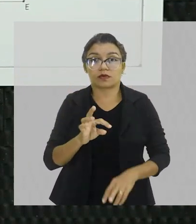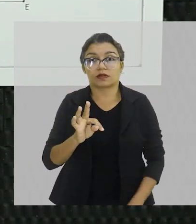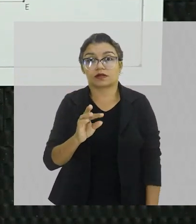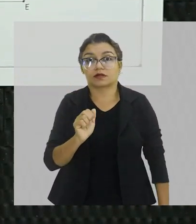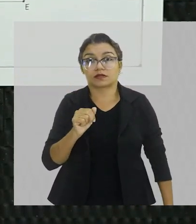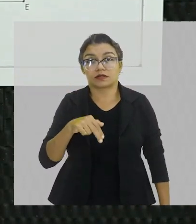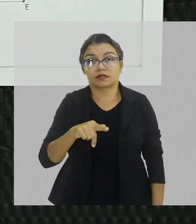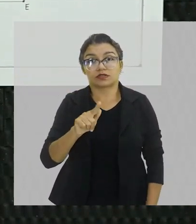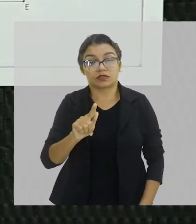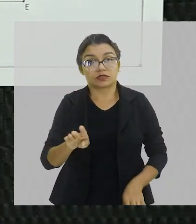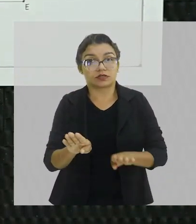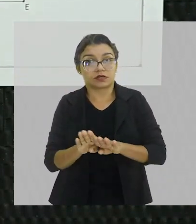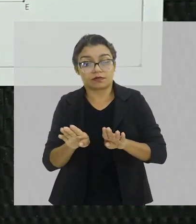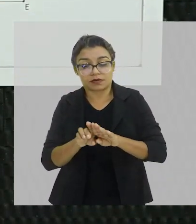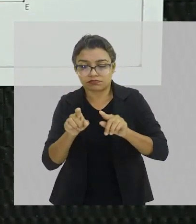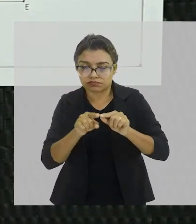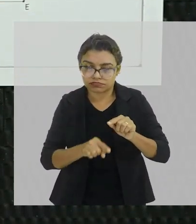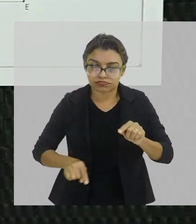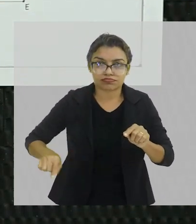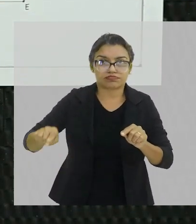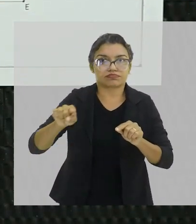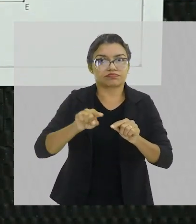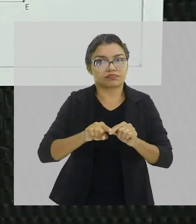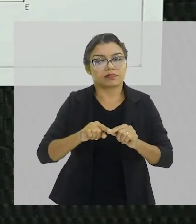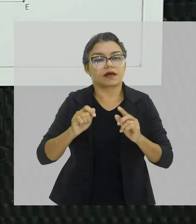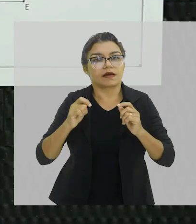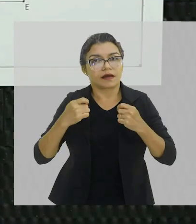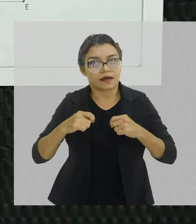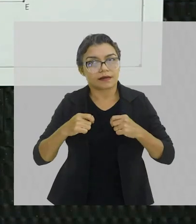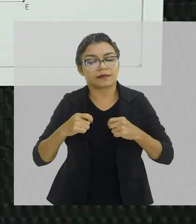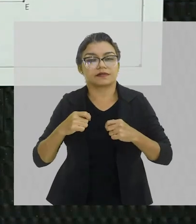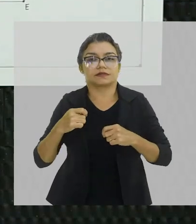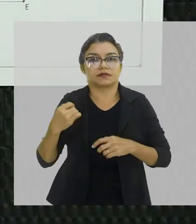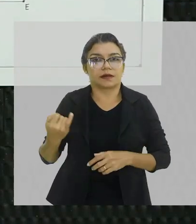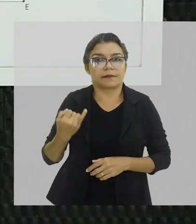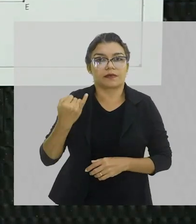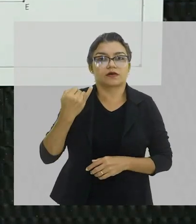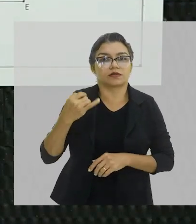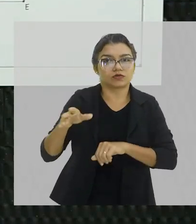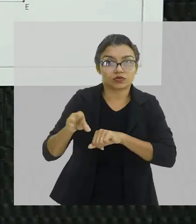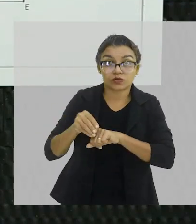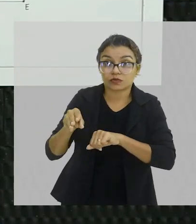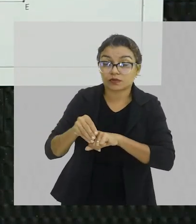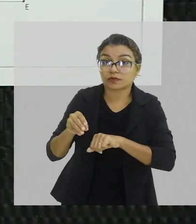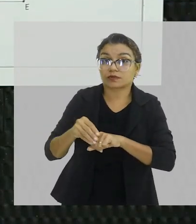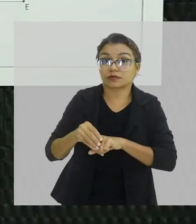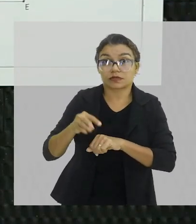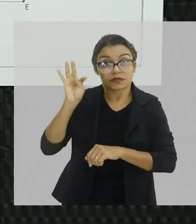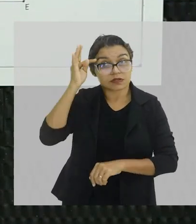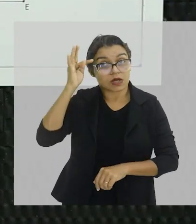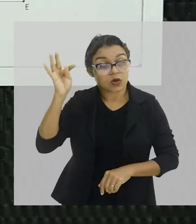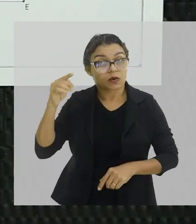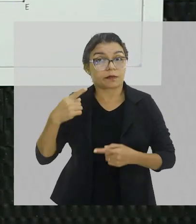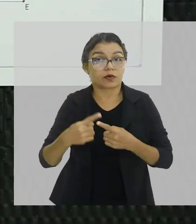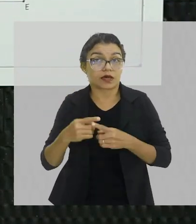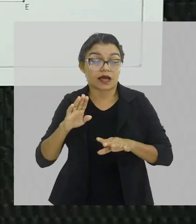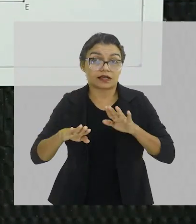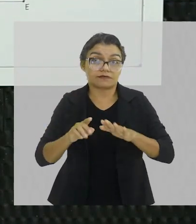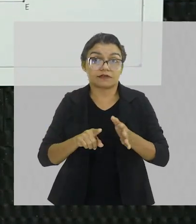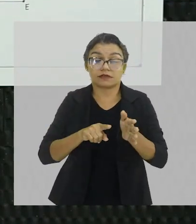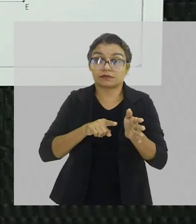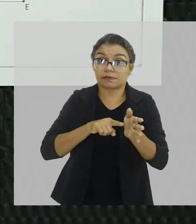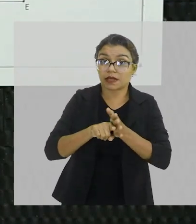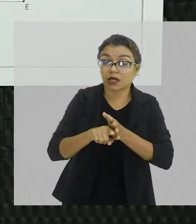à circunferência, tá? Então, por isso que é importante que a gente tenha esse conhecimento teórico, porque às vezes a questão é uma